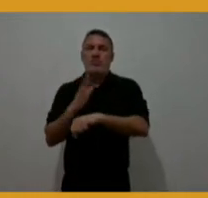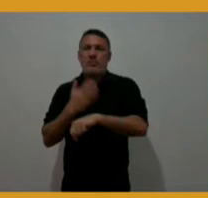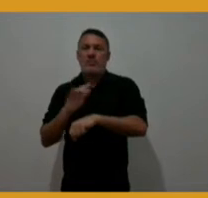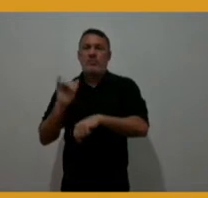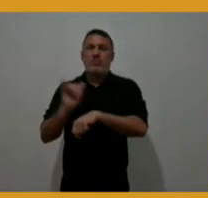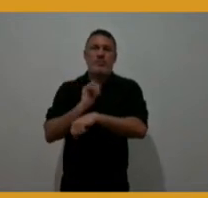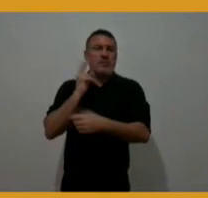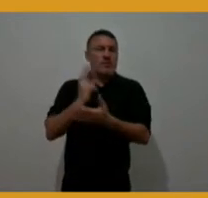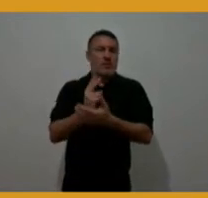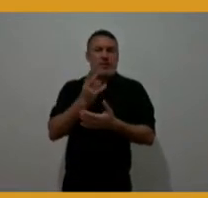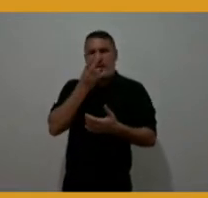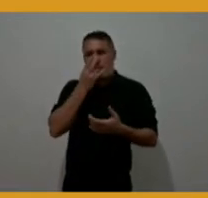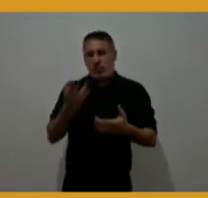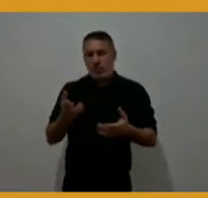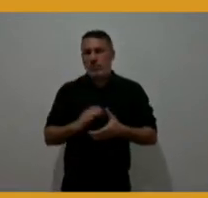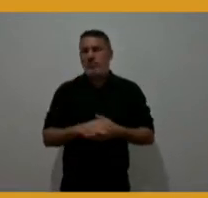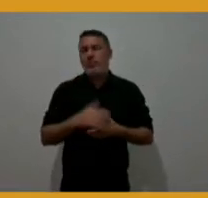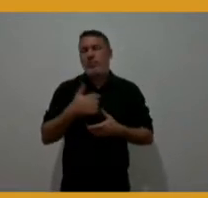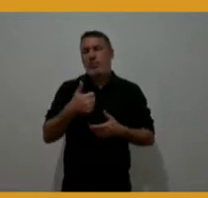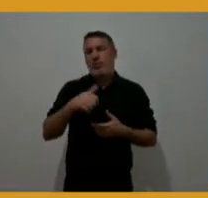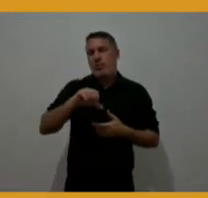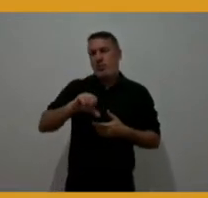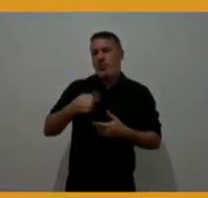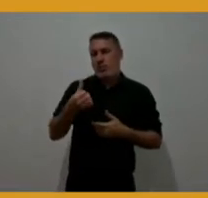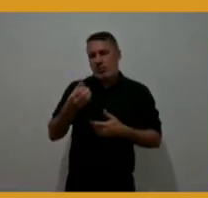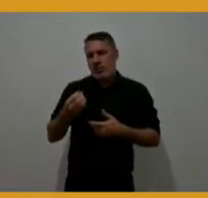Ainda nos anos 60,